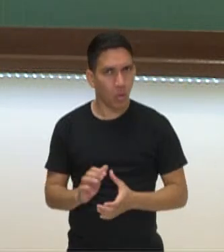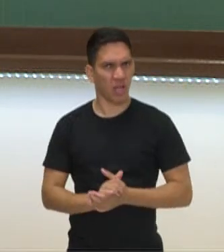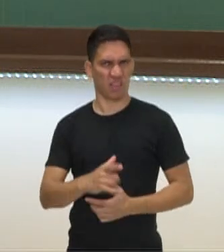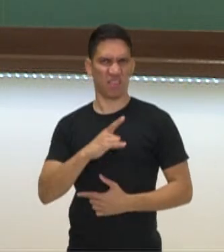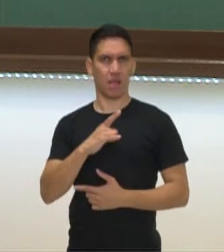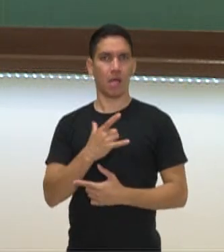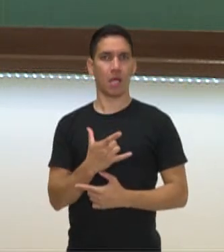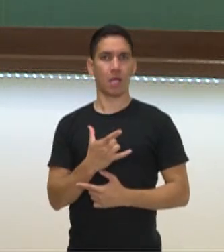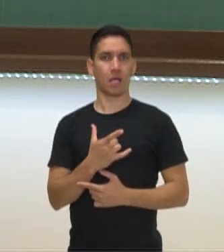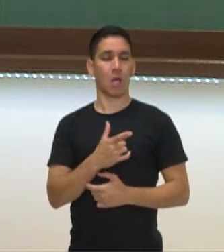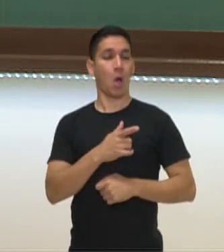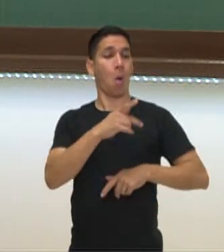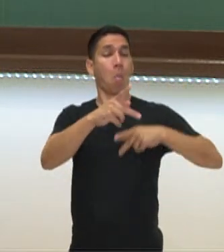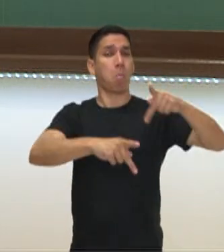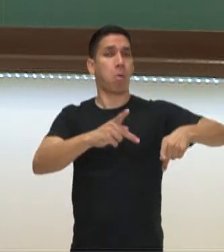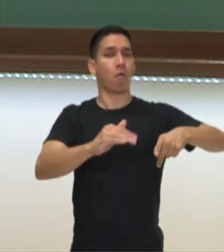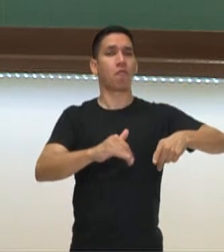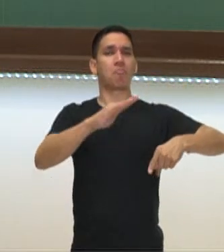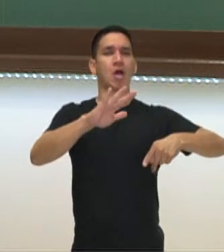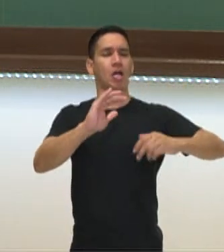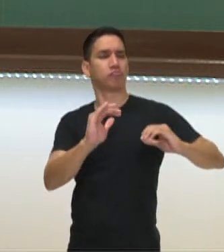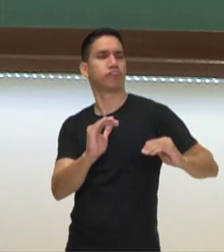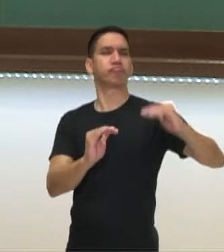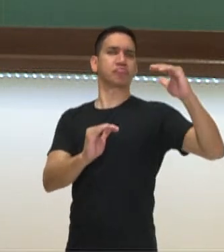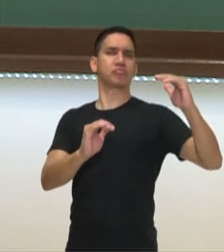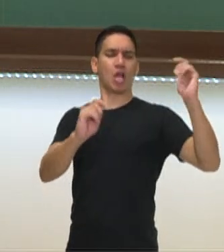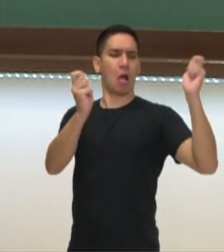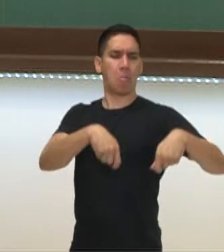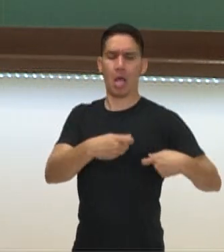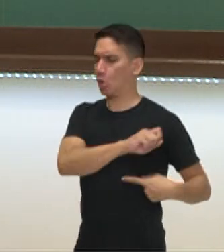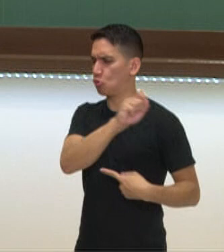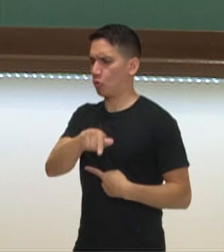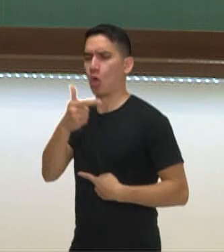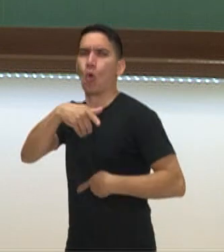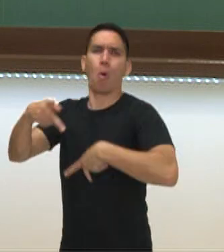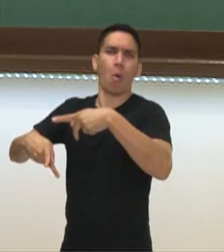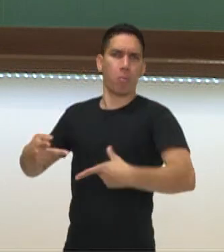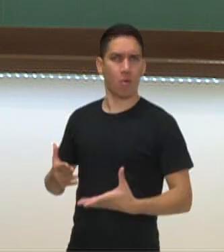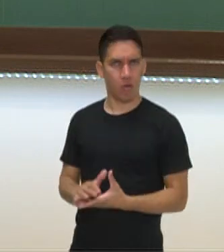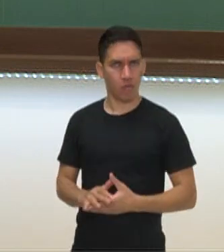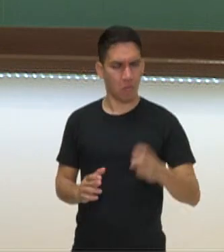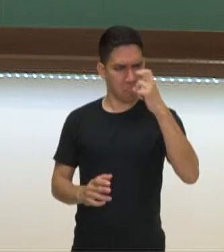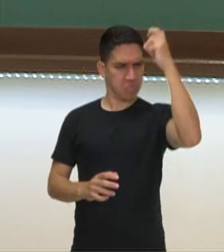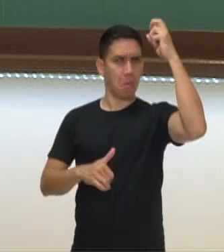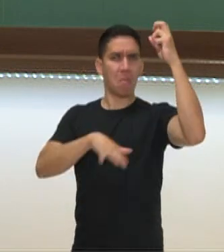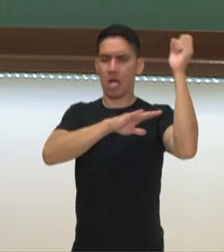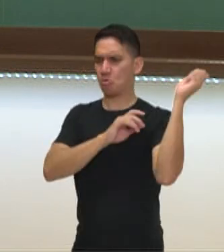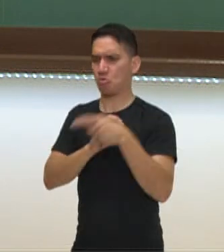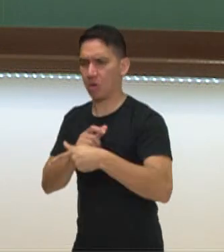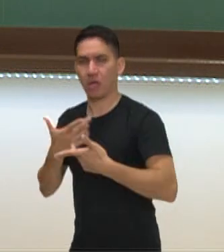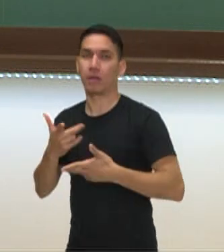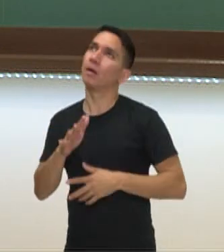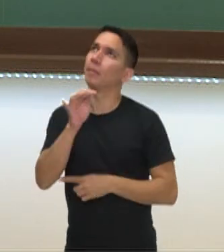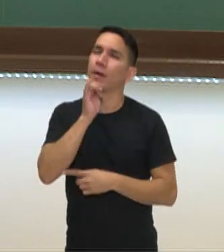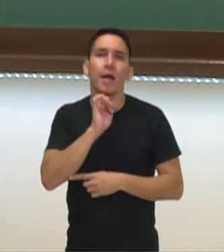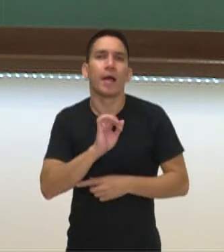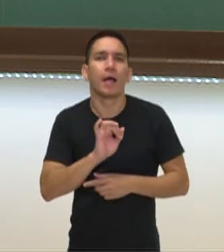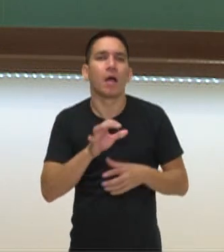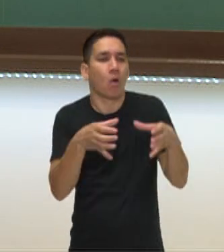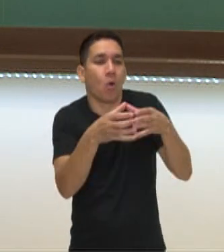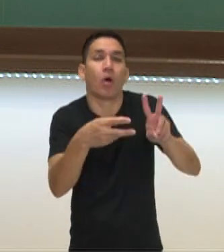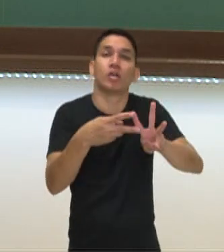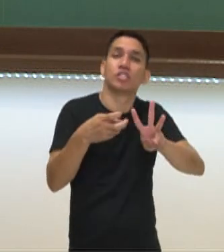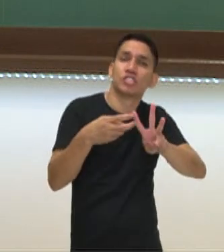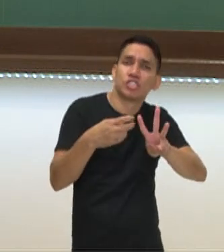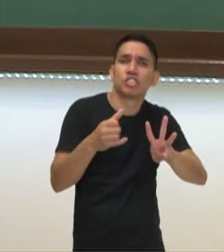povos mais e menos evoluídos, mais capazes intelectualmente, então povos indígenas, povos